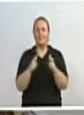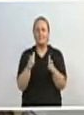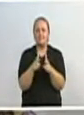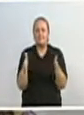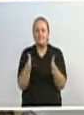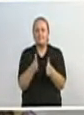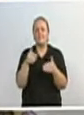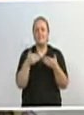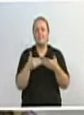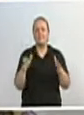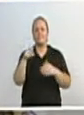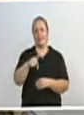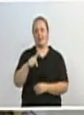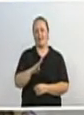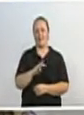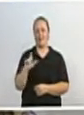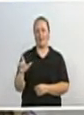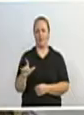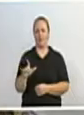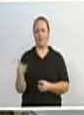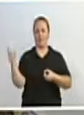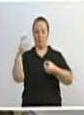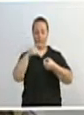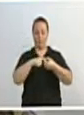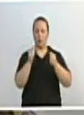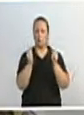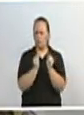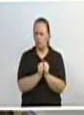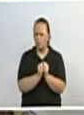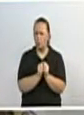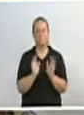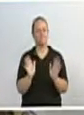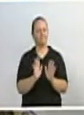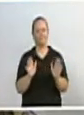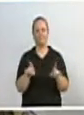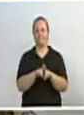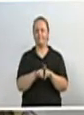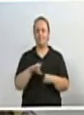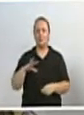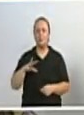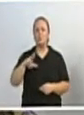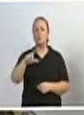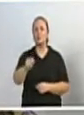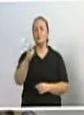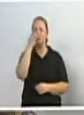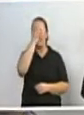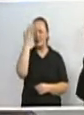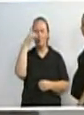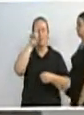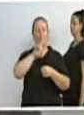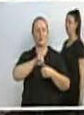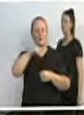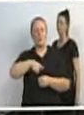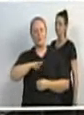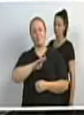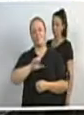para os associados da AMP, mas para todos os empreendedores de micro e pequeno porte de Blumenau. Era isto.